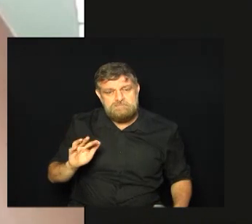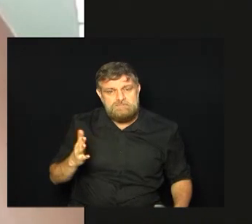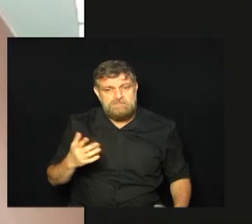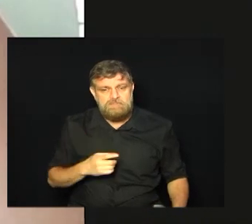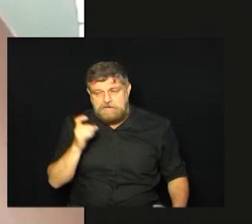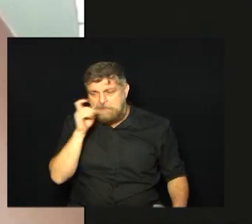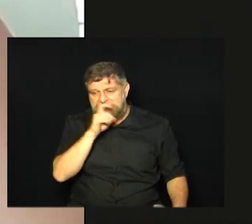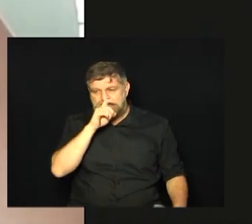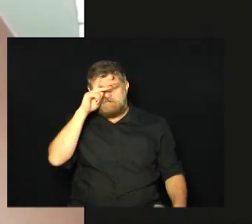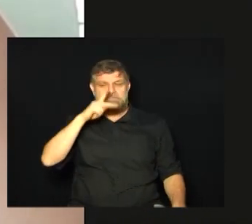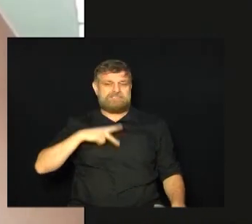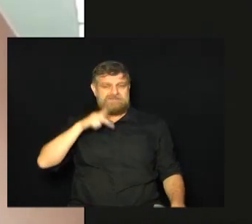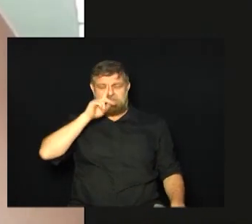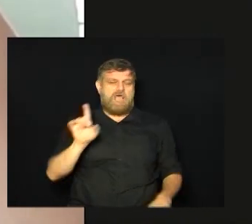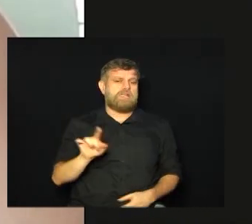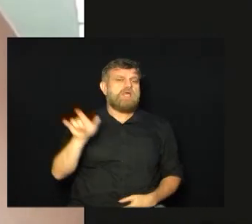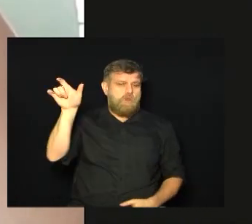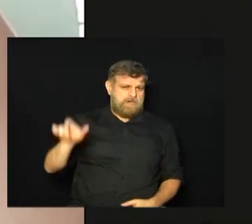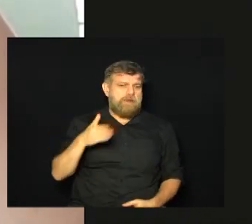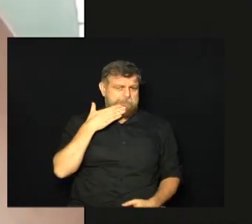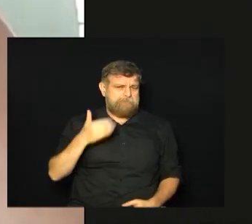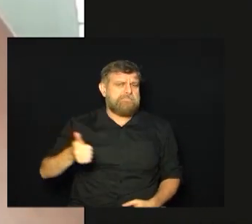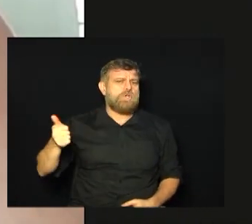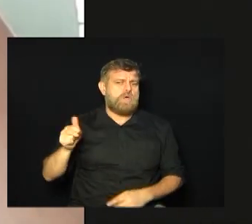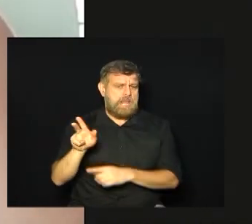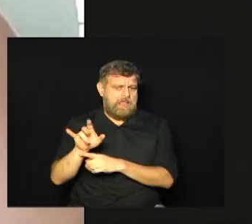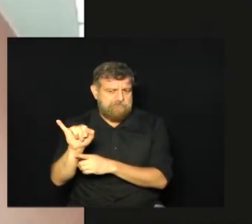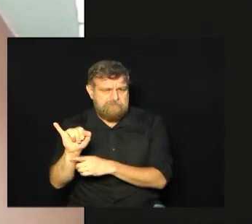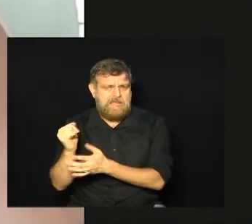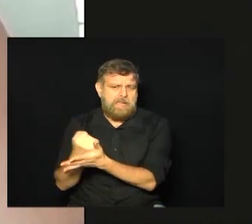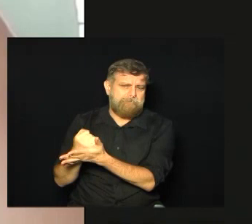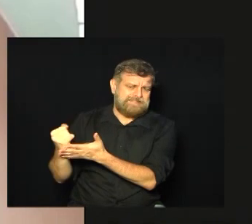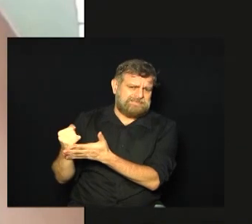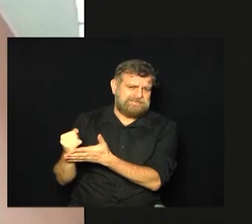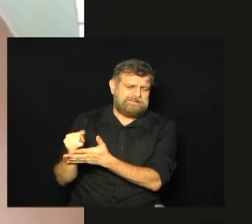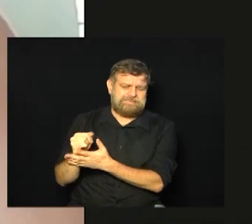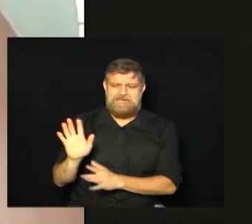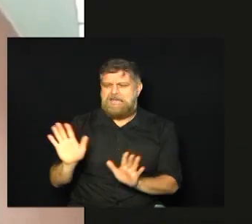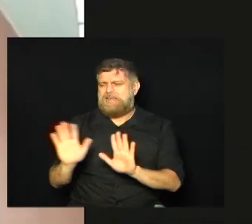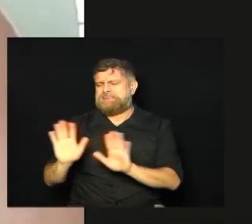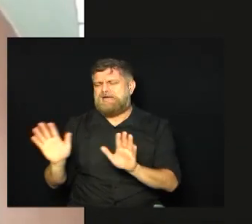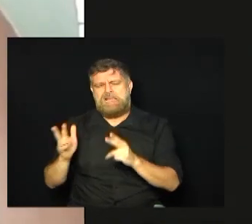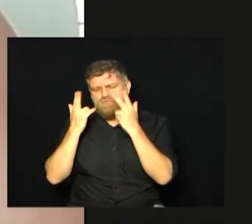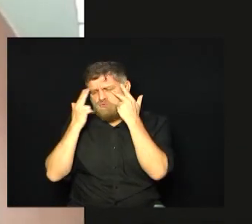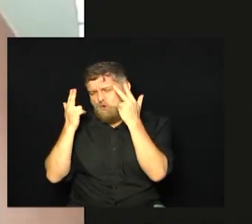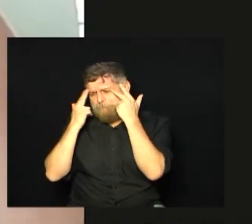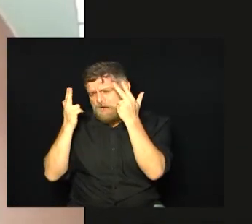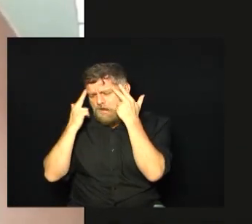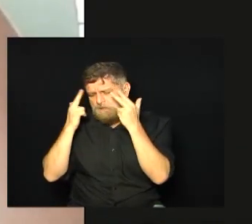para si mesma, dizendo não, vai melhorar, vai passar, isso não é nada.